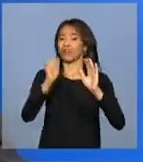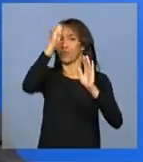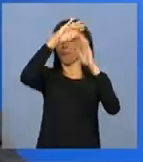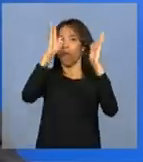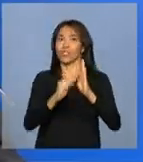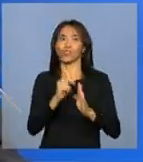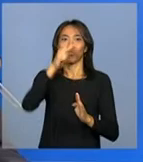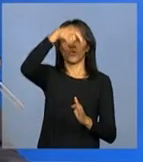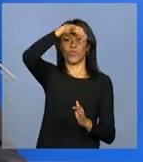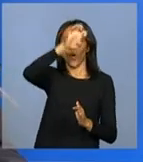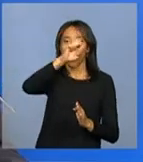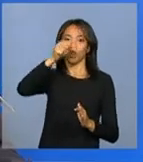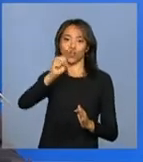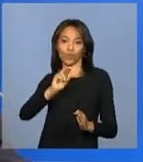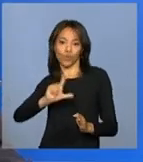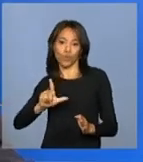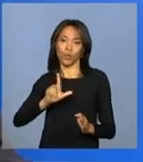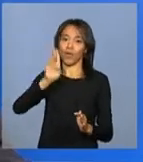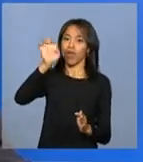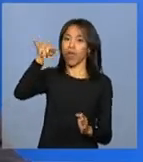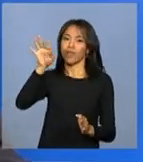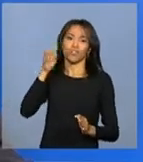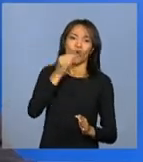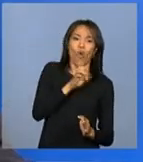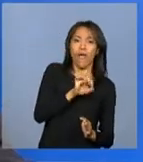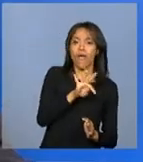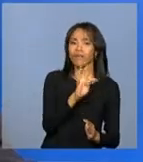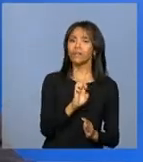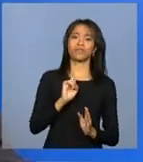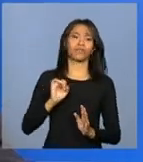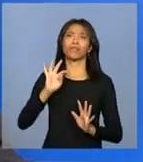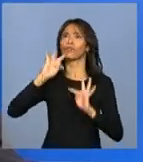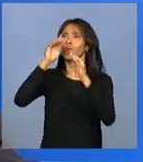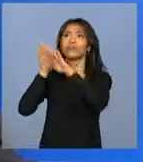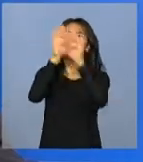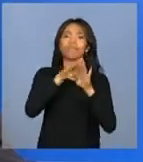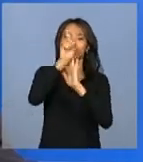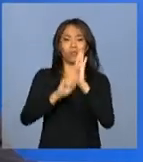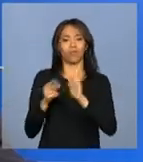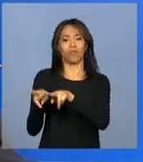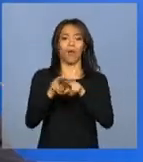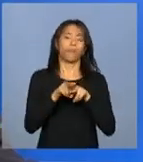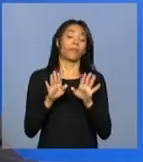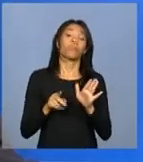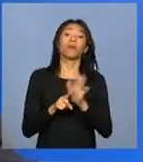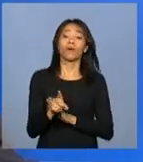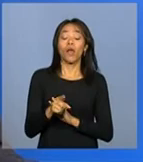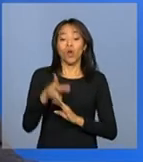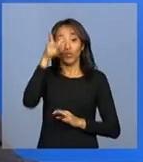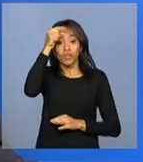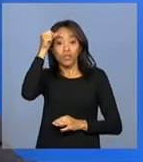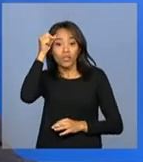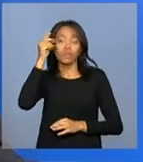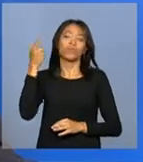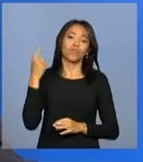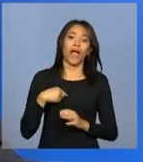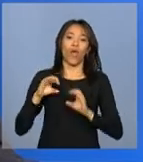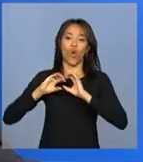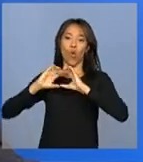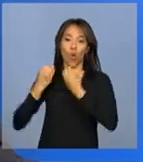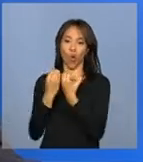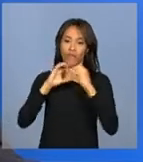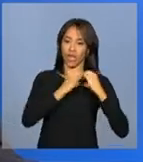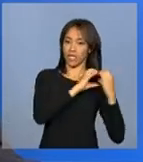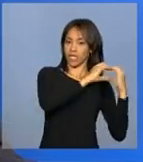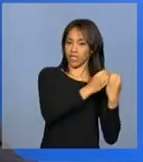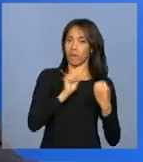oeste agora é me corrija Se eu estiver errado aqui olha os municípios eles estão realizando as suas conferências de